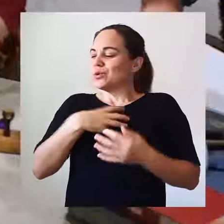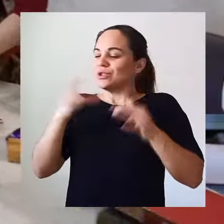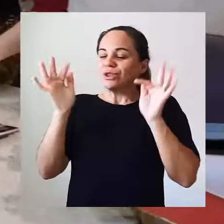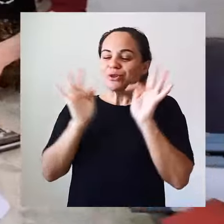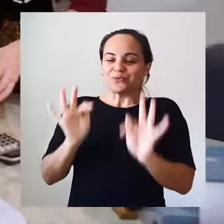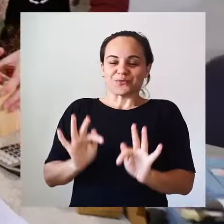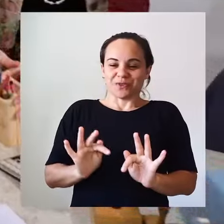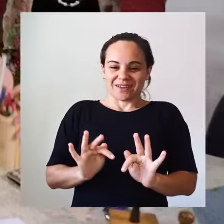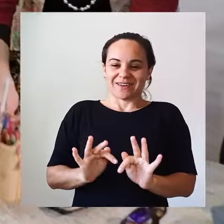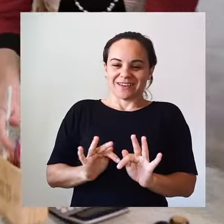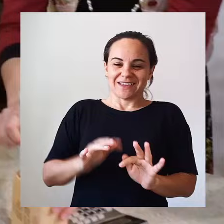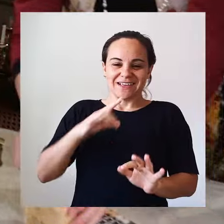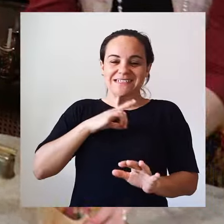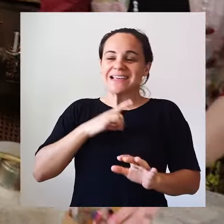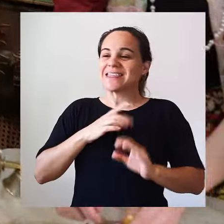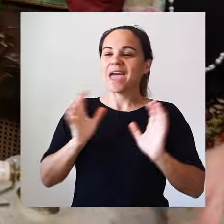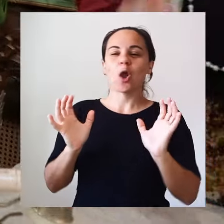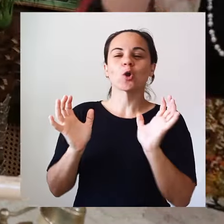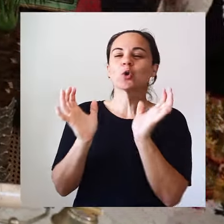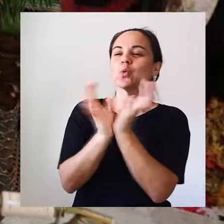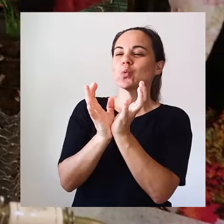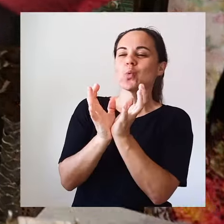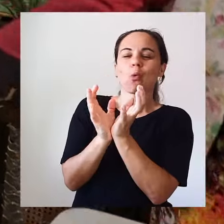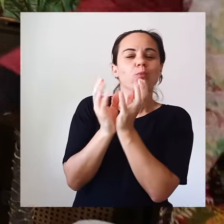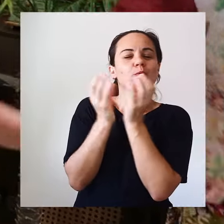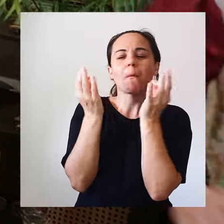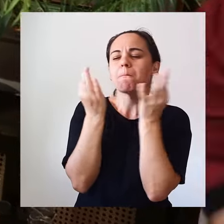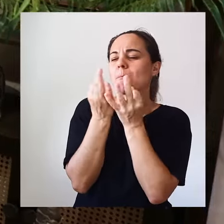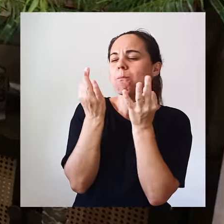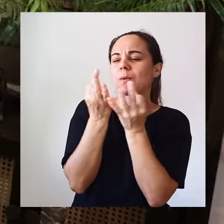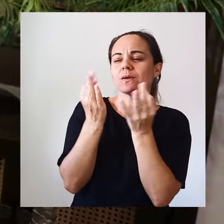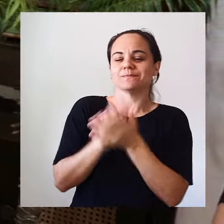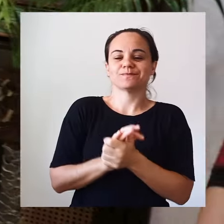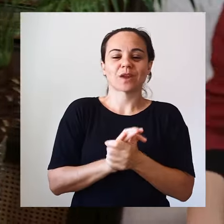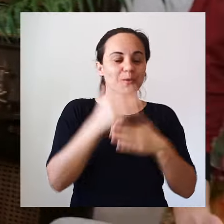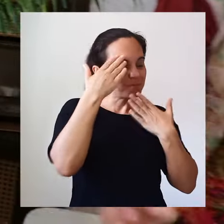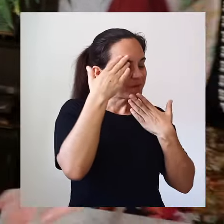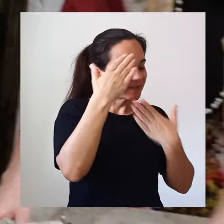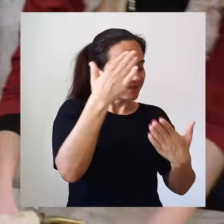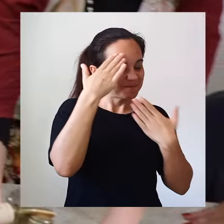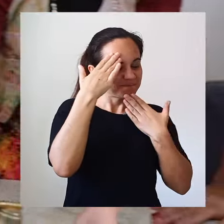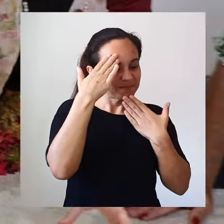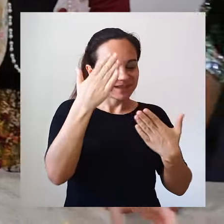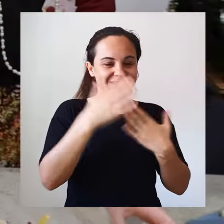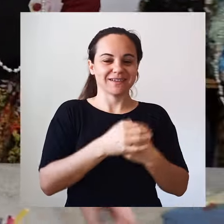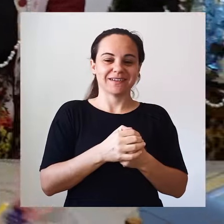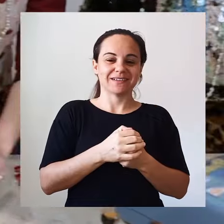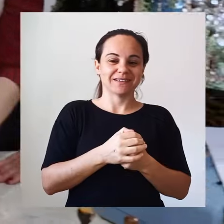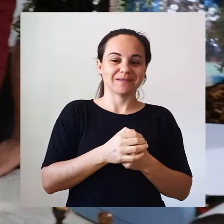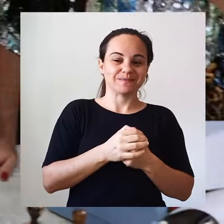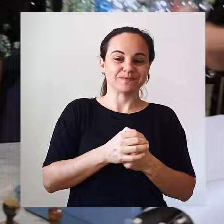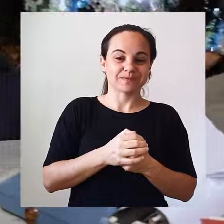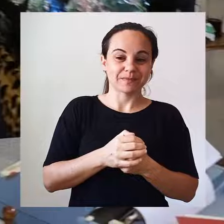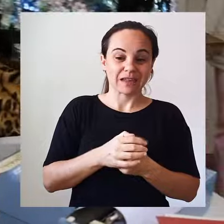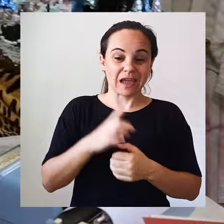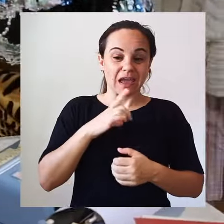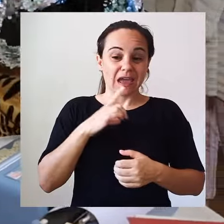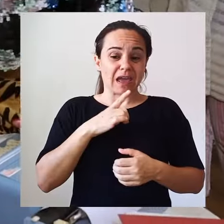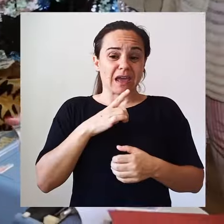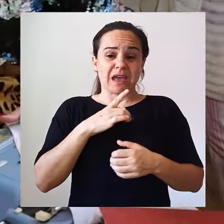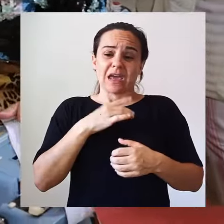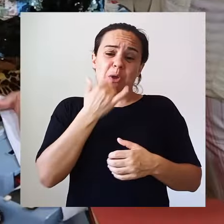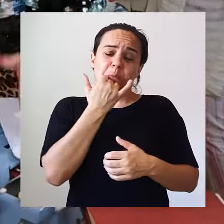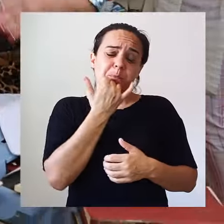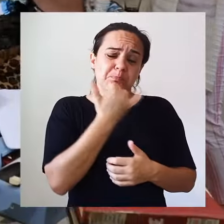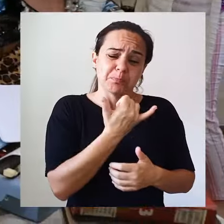feliz de contar com esse elenco maravilhoso. Ai, obrigada, obrigada. Eu não pude vir, Genesi, tu me perdoe, que eu